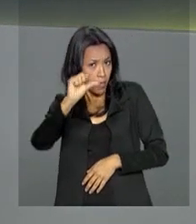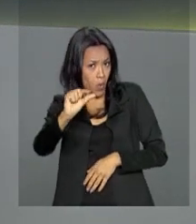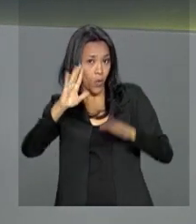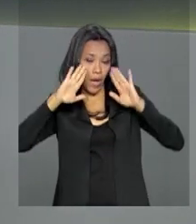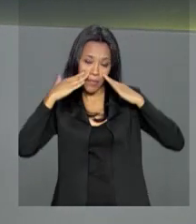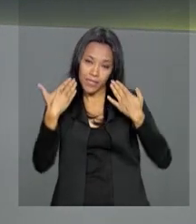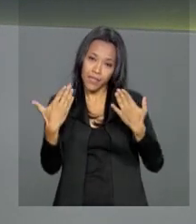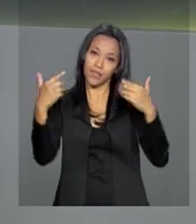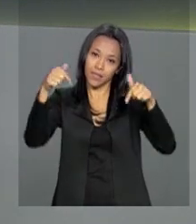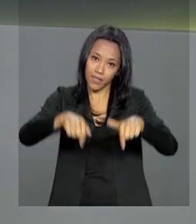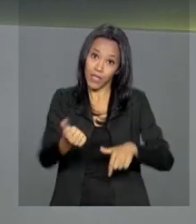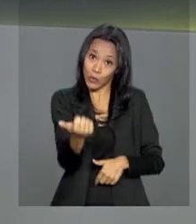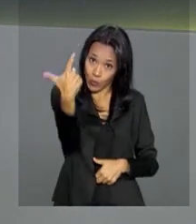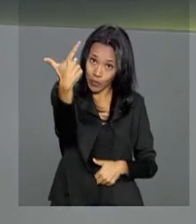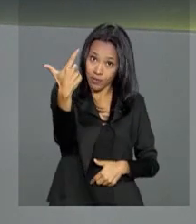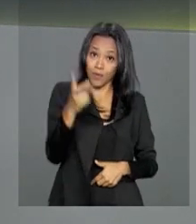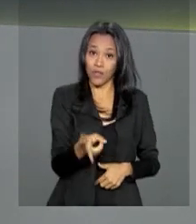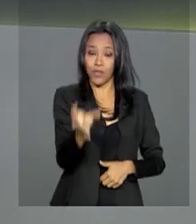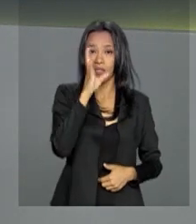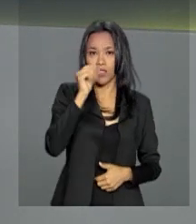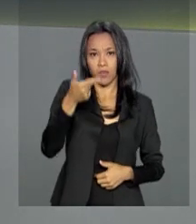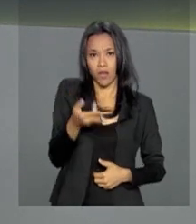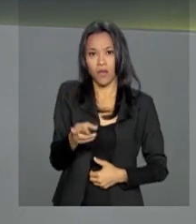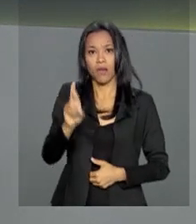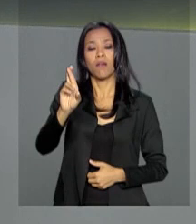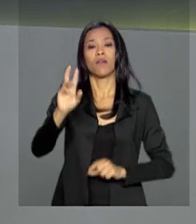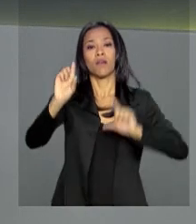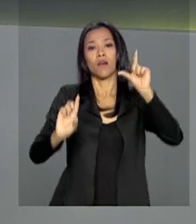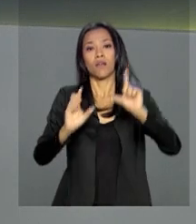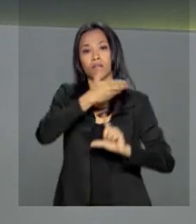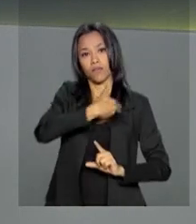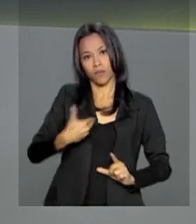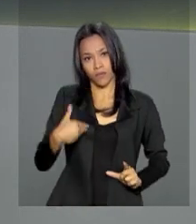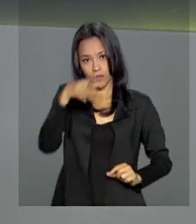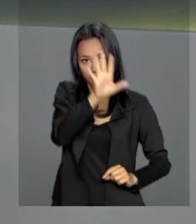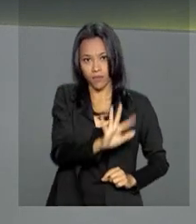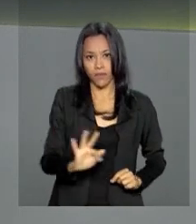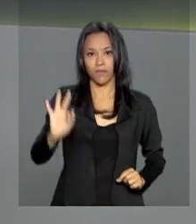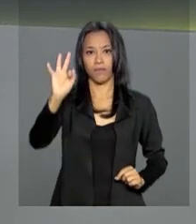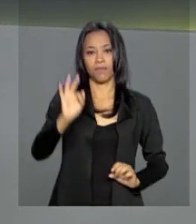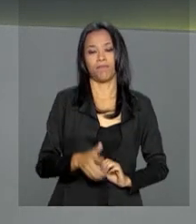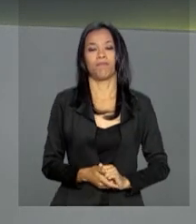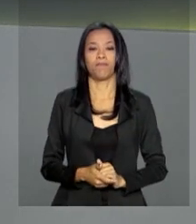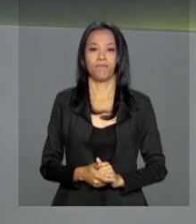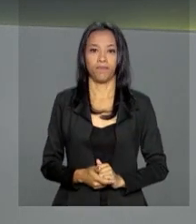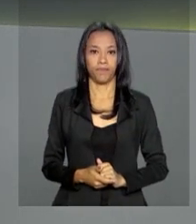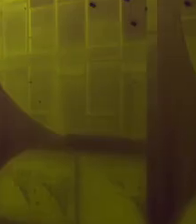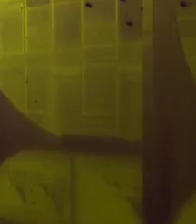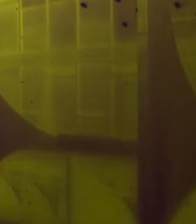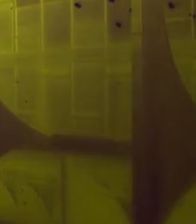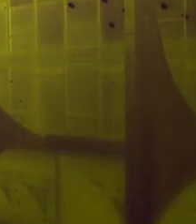de Notícias ao meio-dia. Continue com a gente aqui na NBR, a TV do Governo Federal.